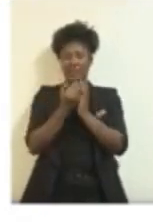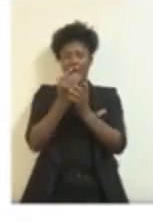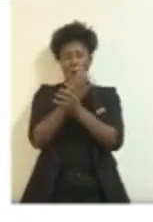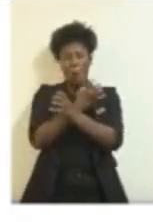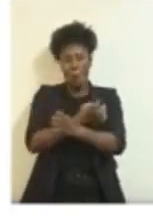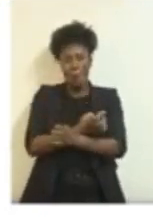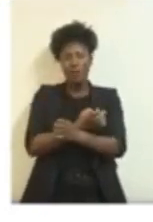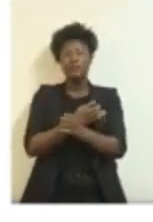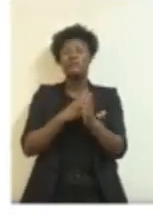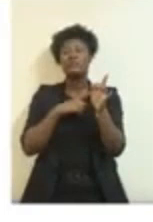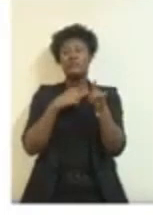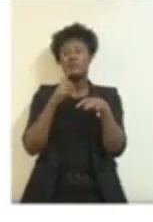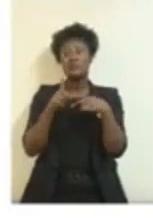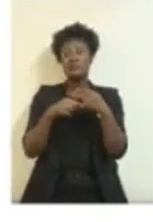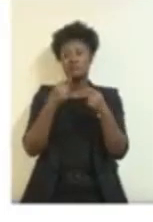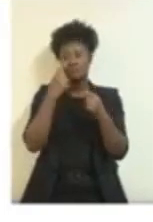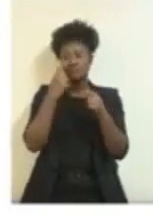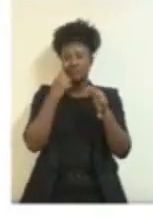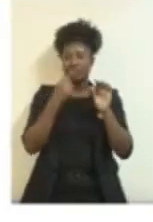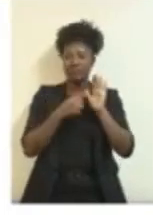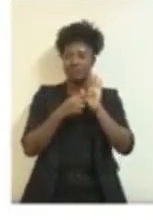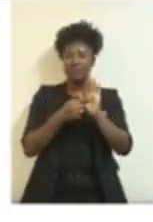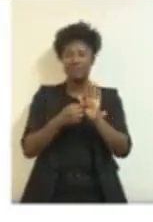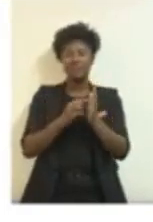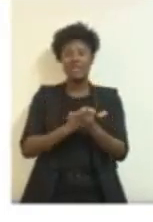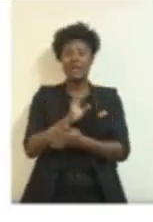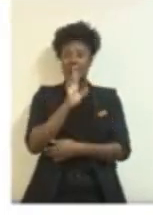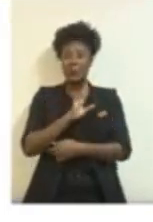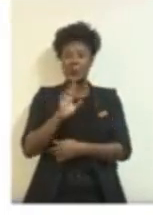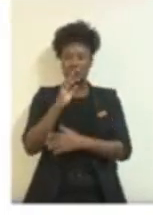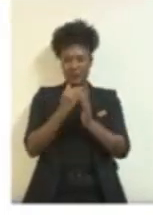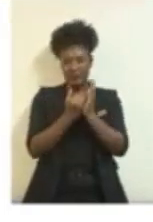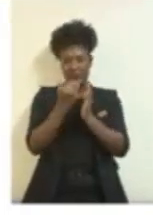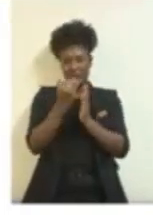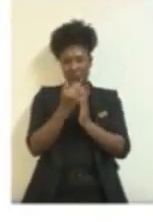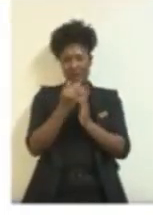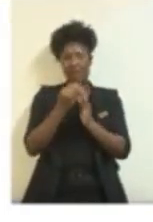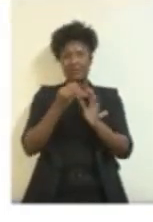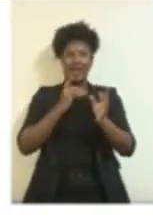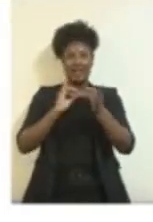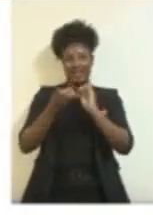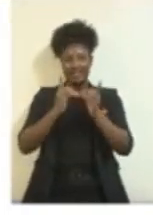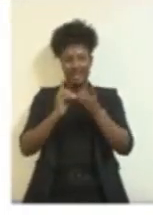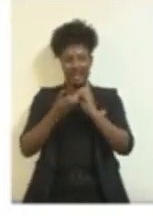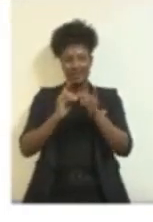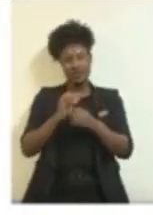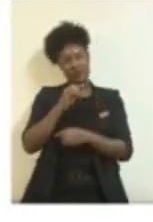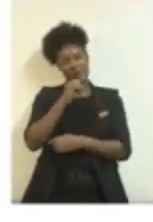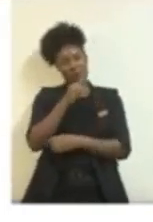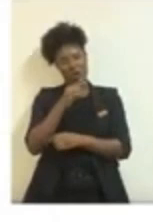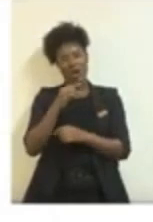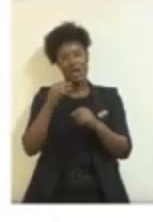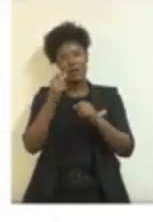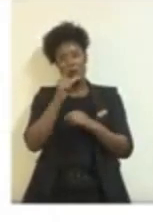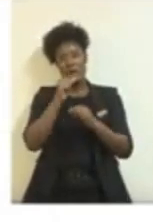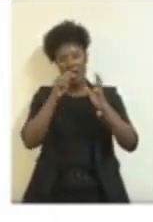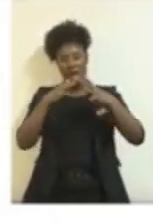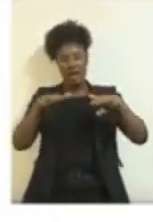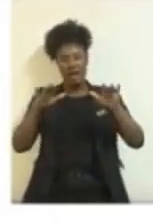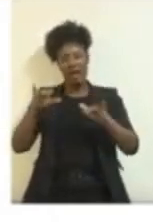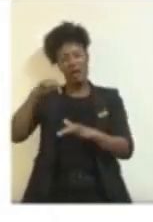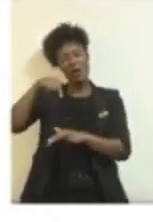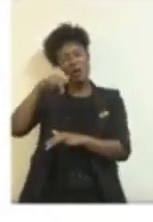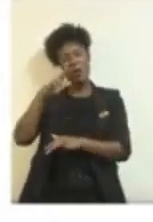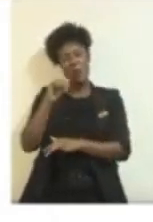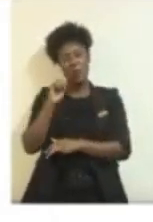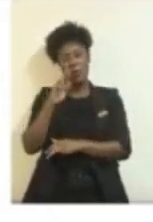campo que parece assim. E essa foto eu uso mais para fins didáticos, um campo no Quaraí, para todo mundo pensar qual é a diversidade, então,